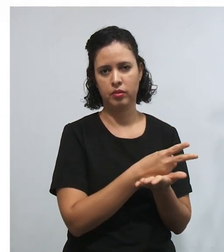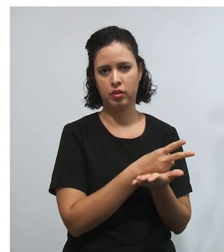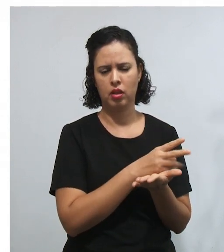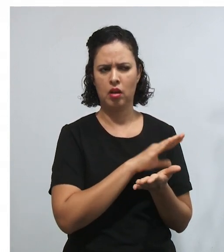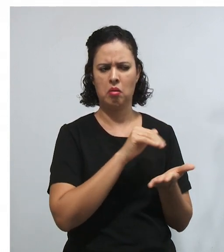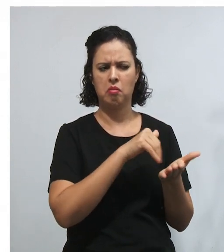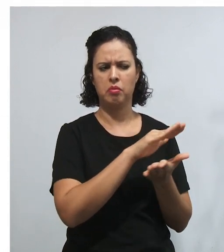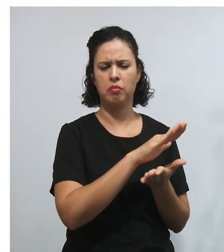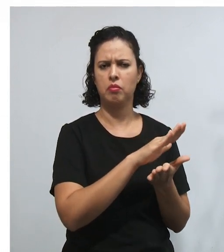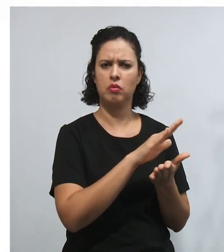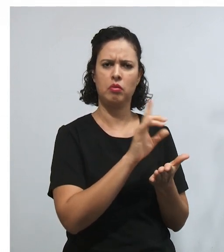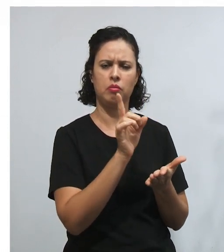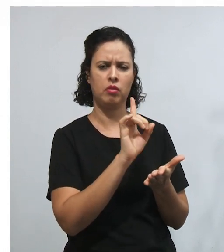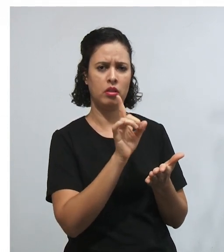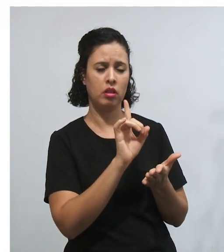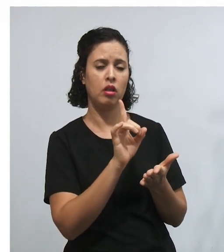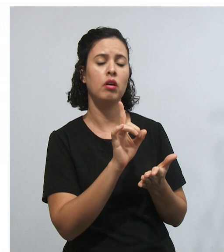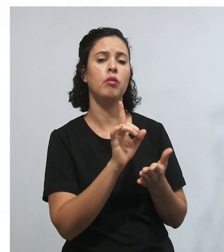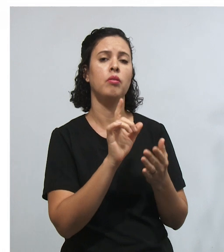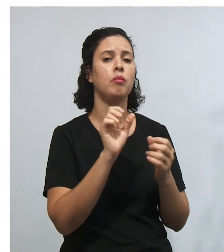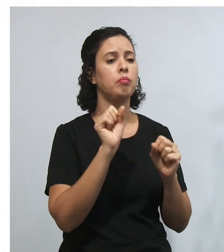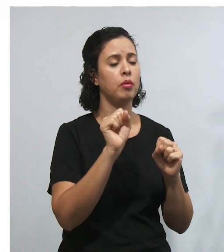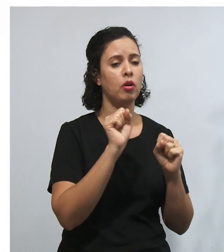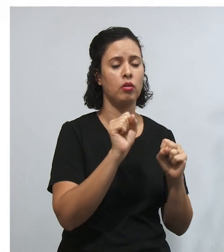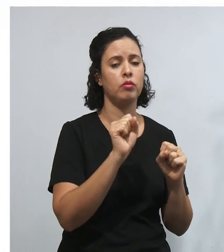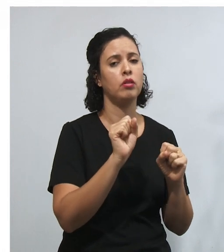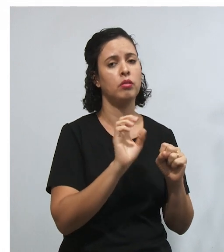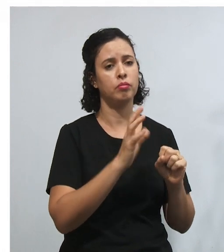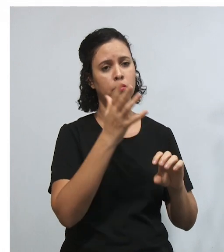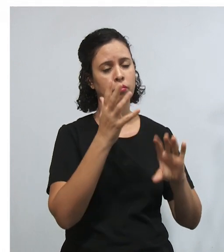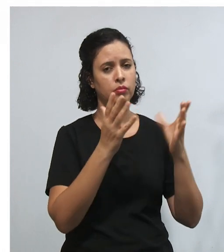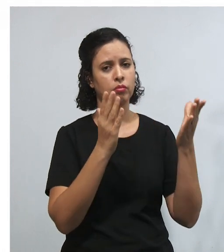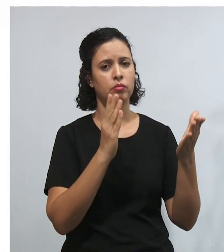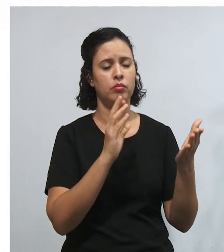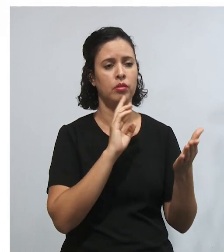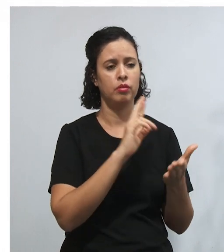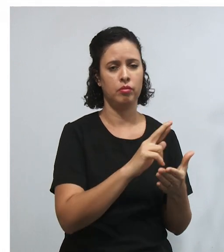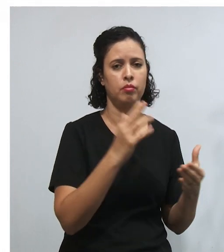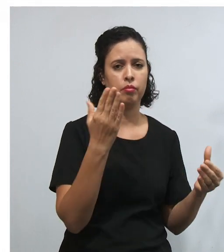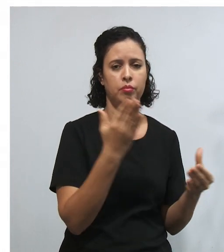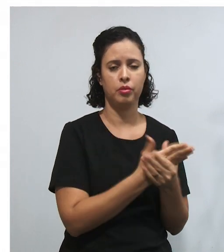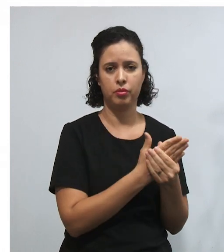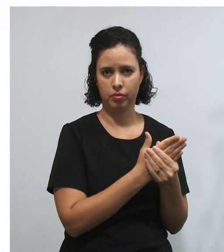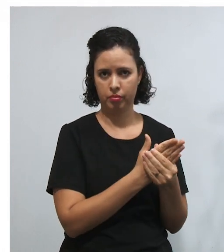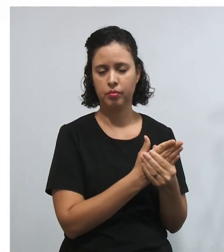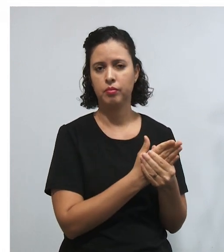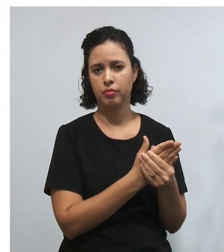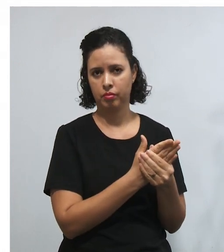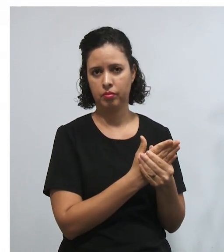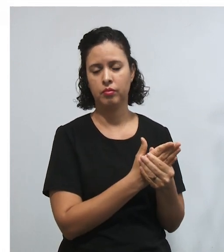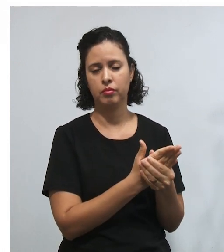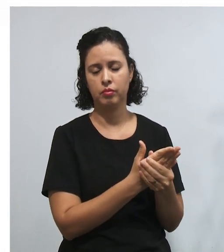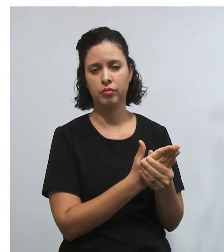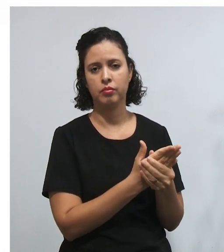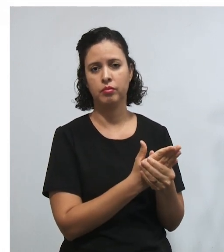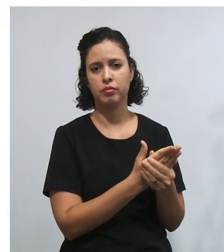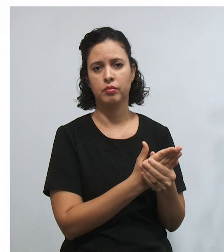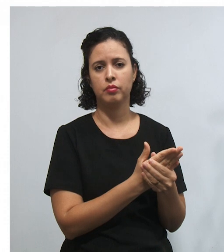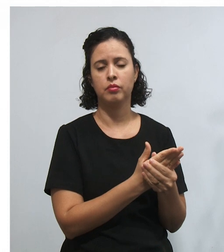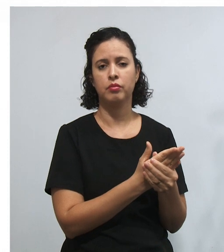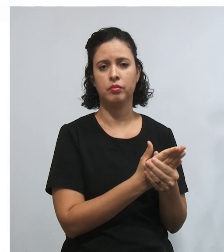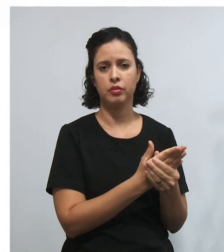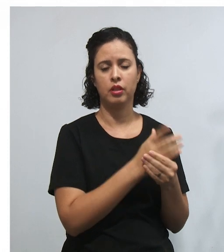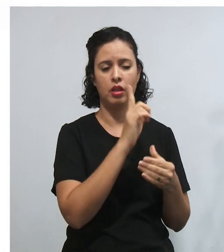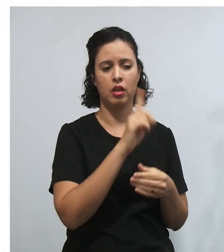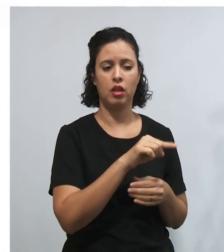que ele não possa ser mandado embora, porque, a depender do que ele vai fazer, ele pode sim responder um PAD, né? Que